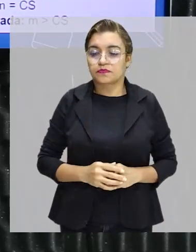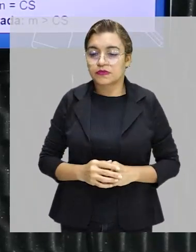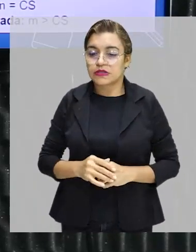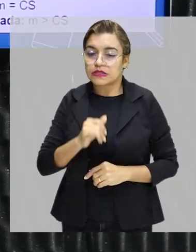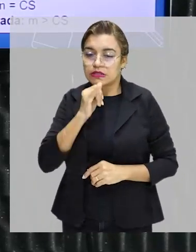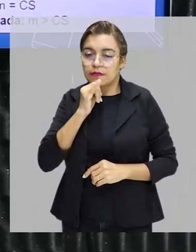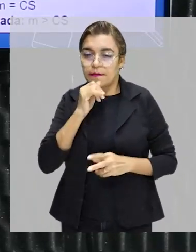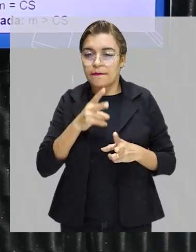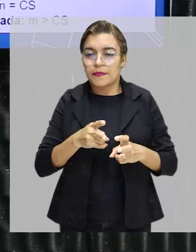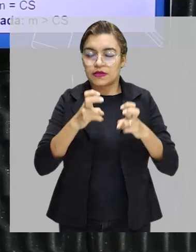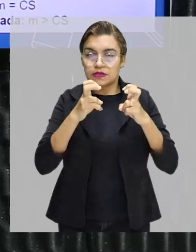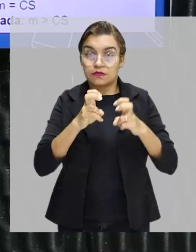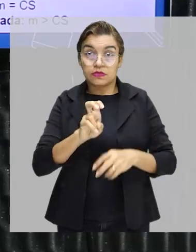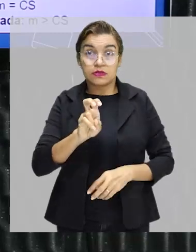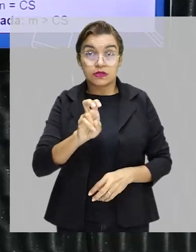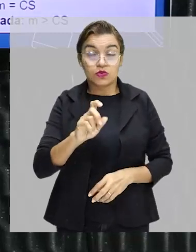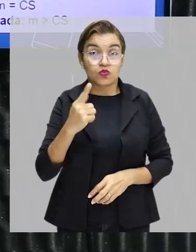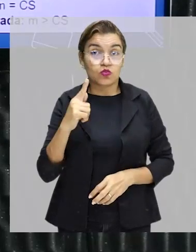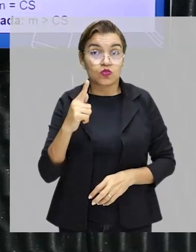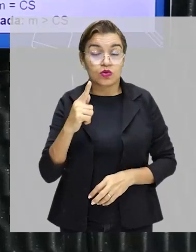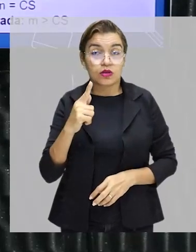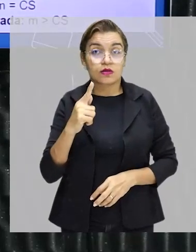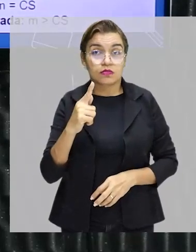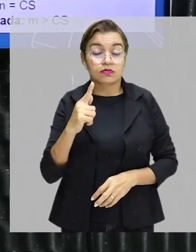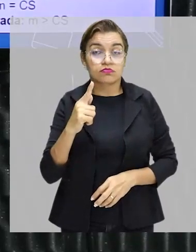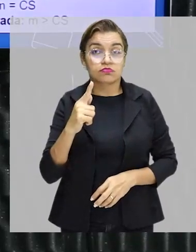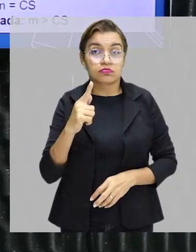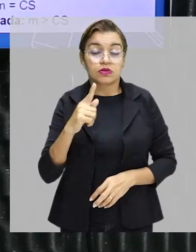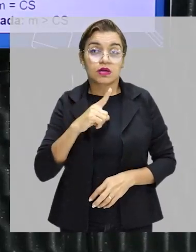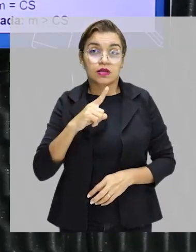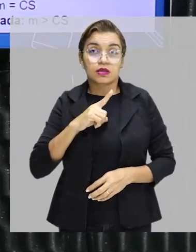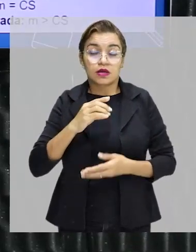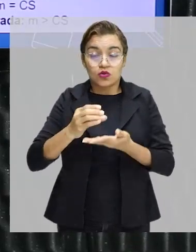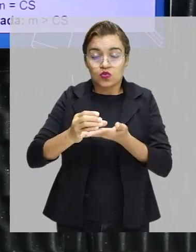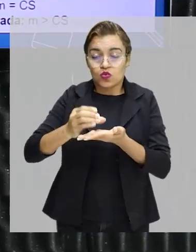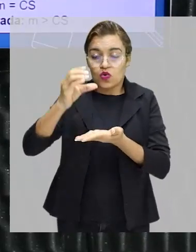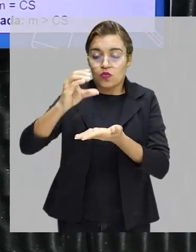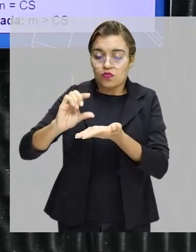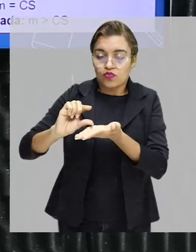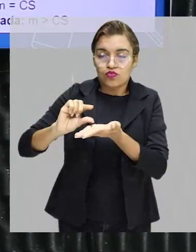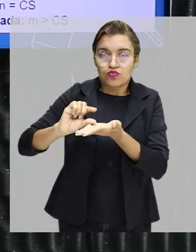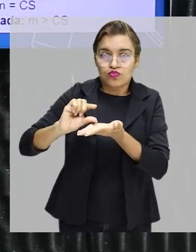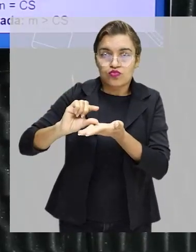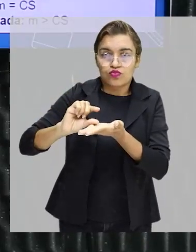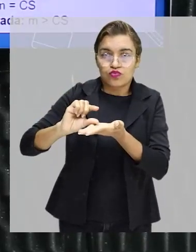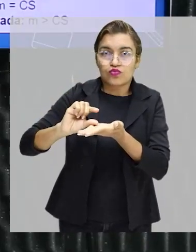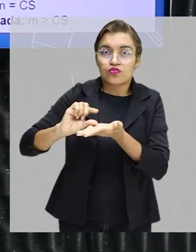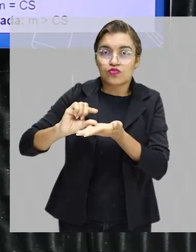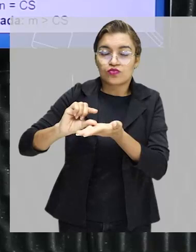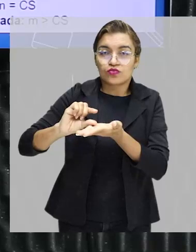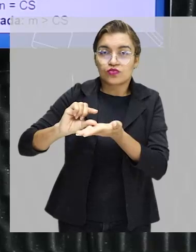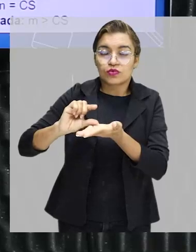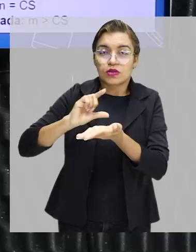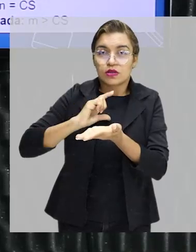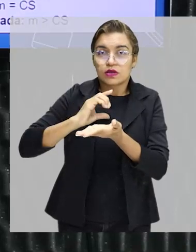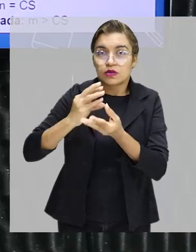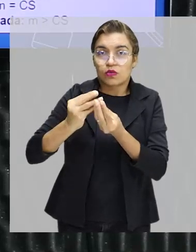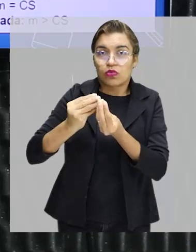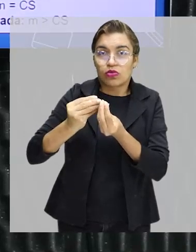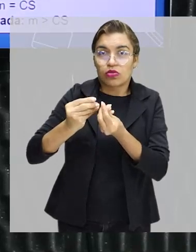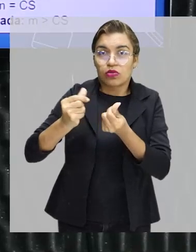perceber que aqueles 5 gramas, né, que estavam no corpo, estavam no fundo do recipiente, como corpo de fundo, se